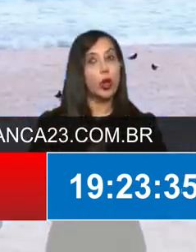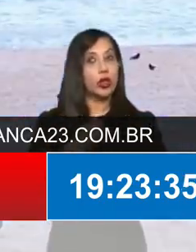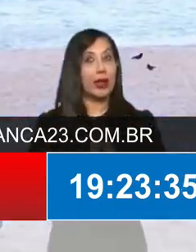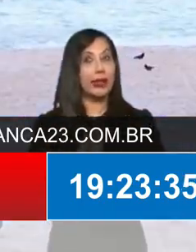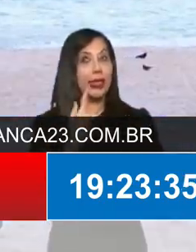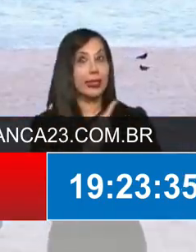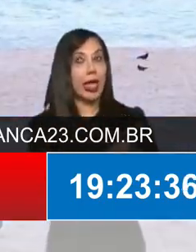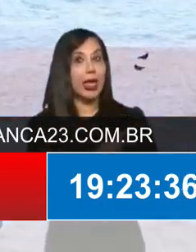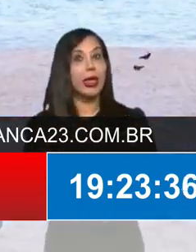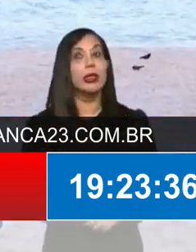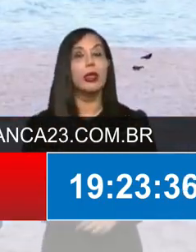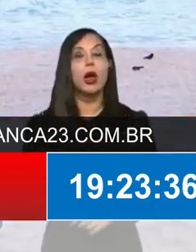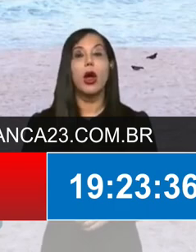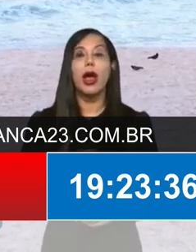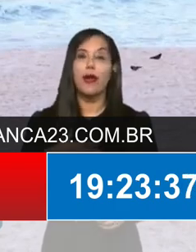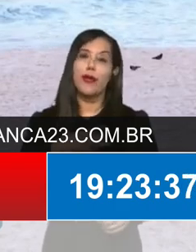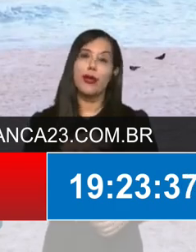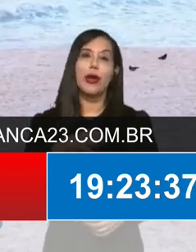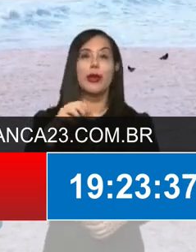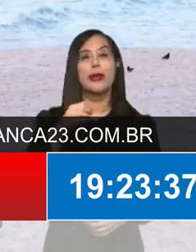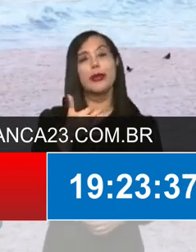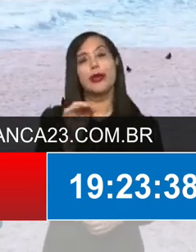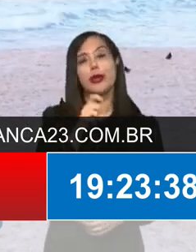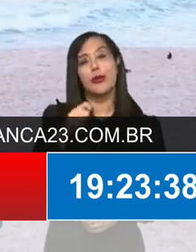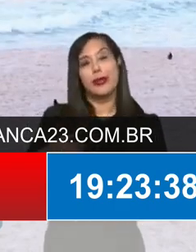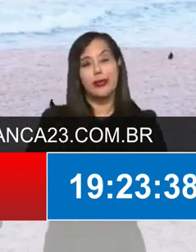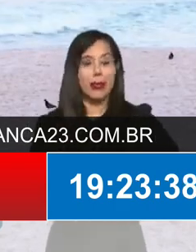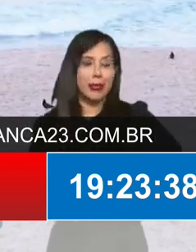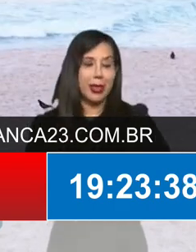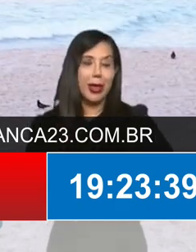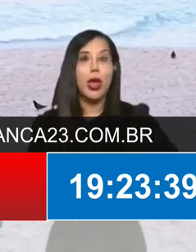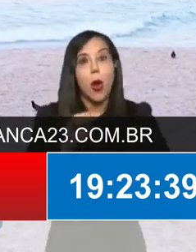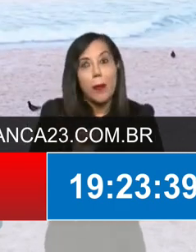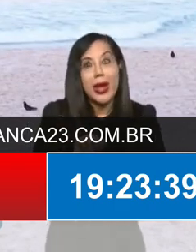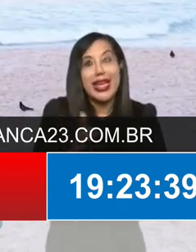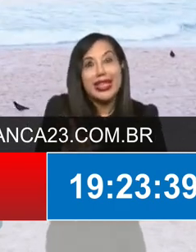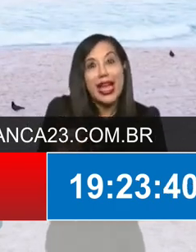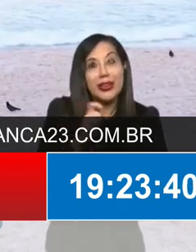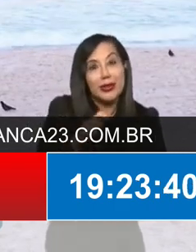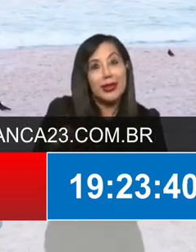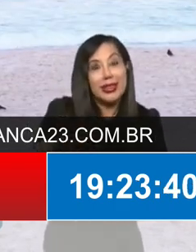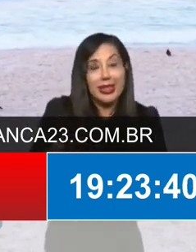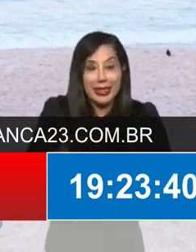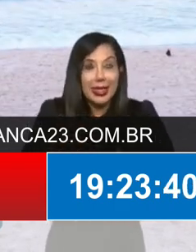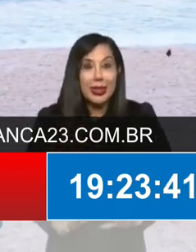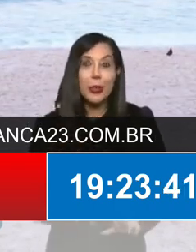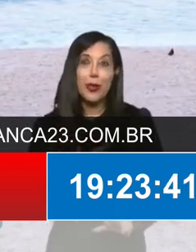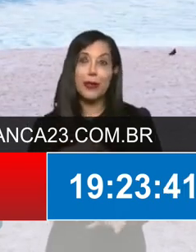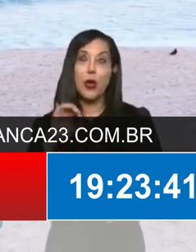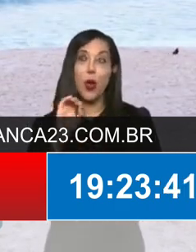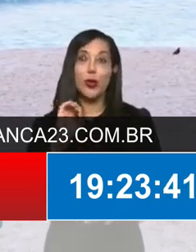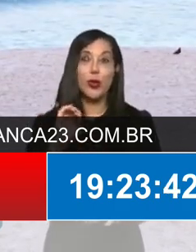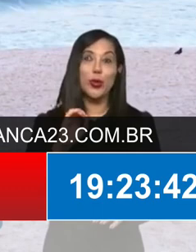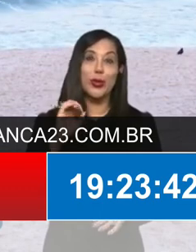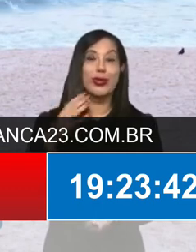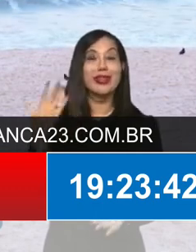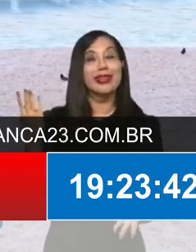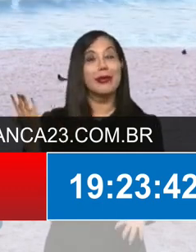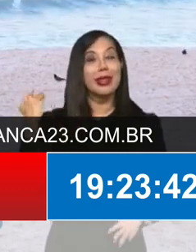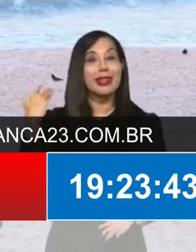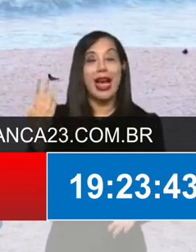O mais novo está com 10 meses e é exatamente o tempo que eu estou parado, 10 meses. Então desde que ele nasceu em outubro, né, eu meio